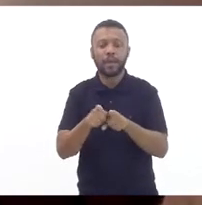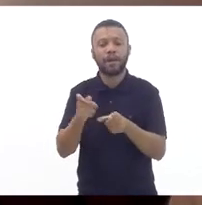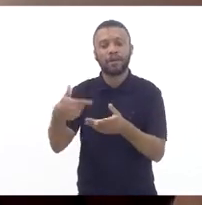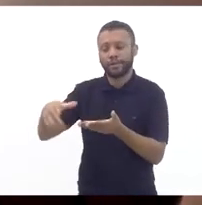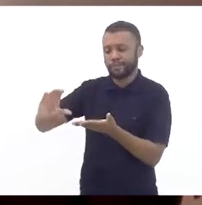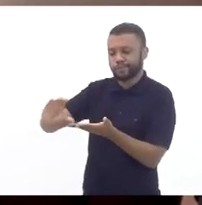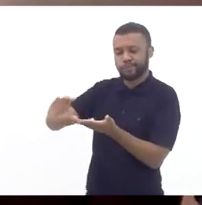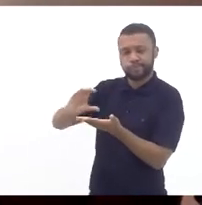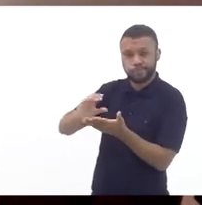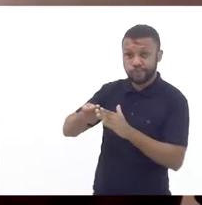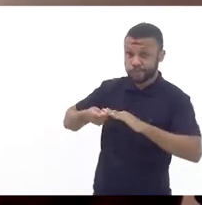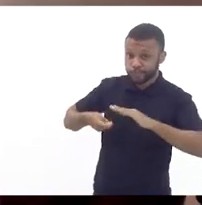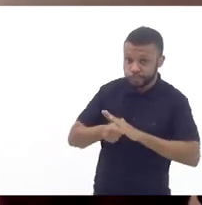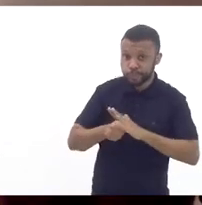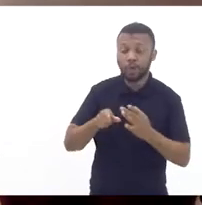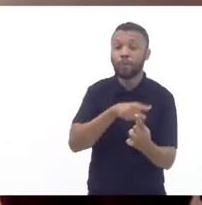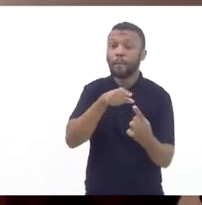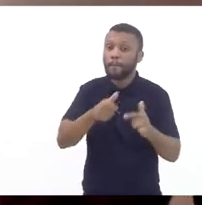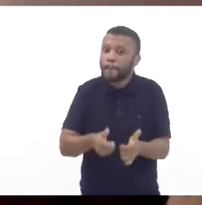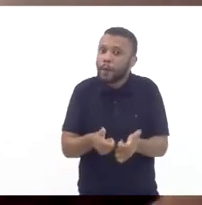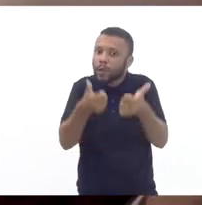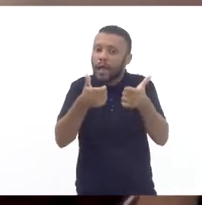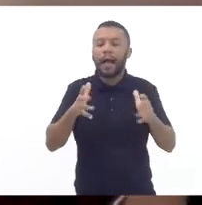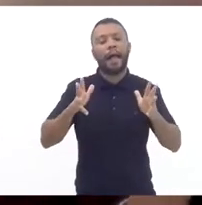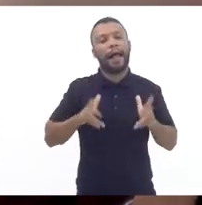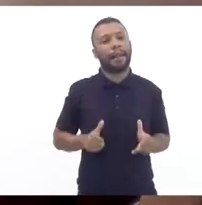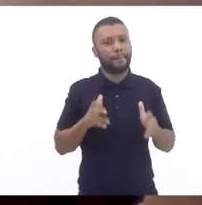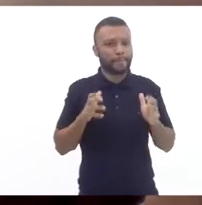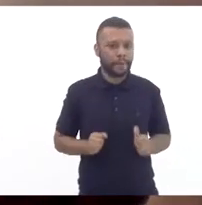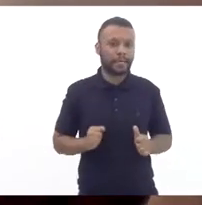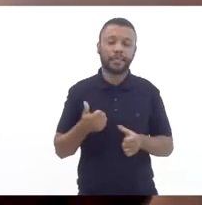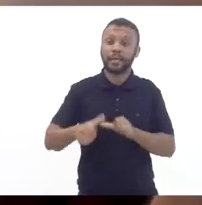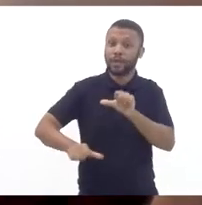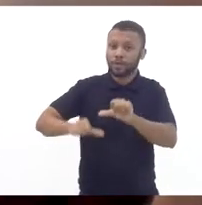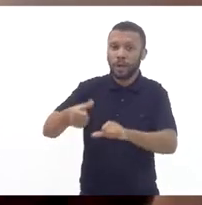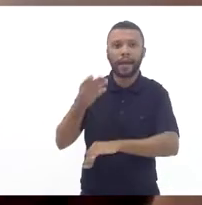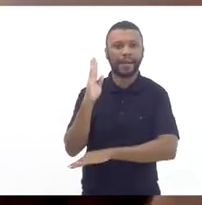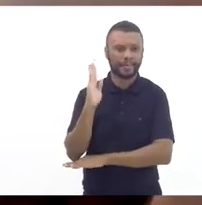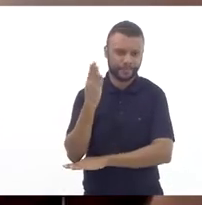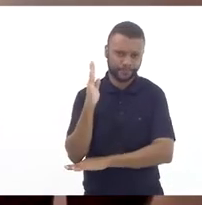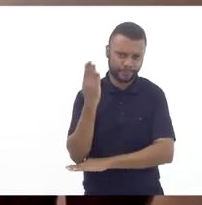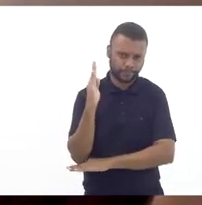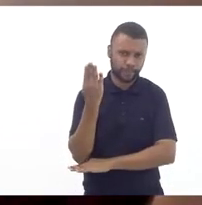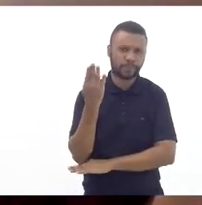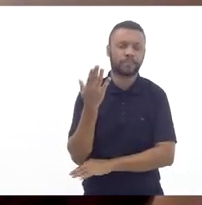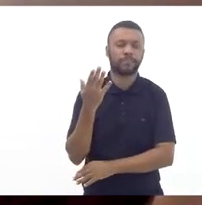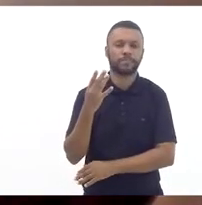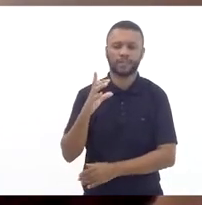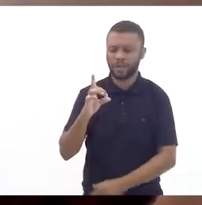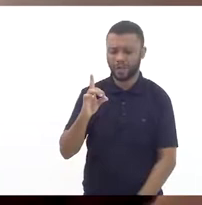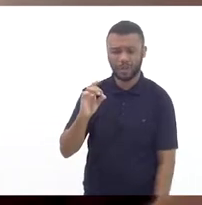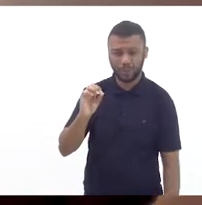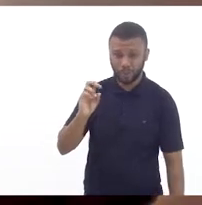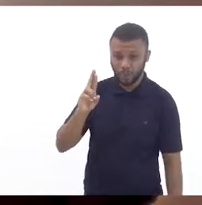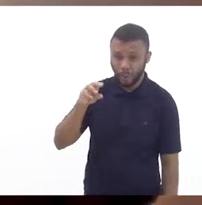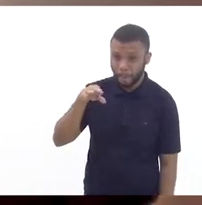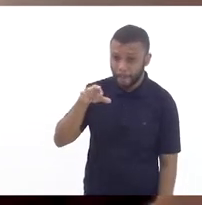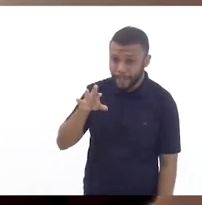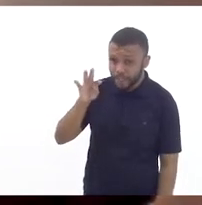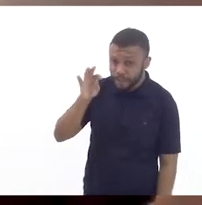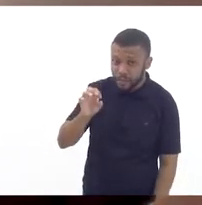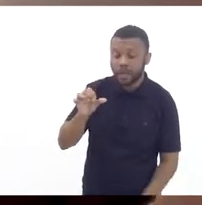investimentos para poder melhorar a questão da limpeza, troca de dormentes e retirada dos dormentes inservíveis. No